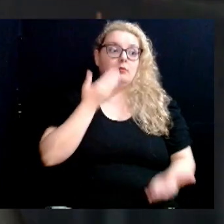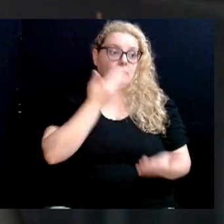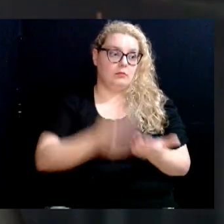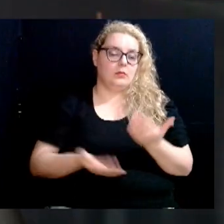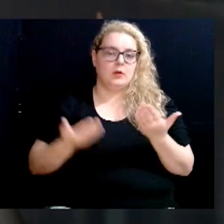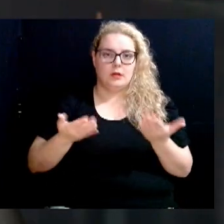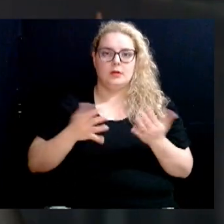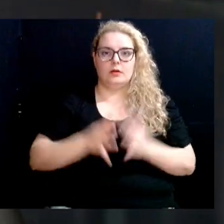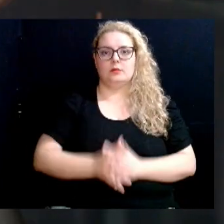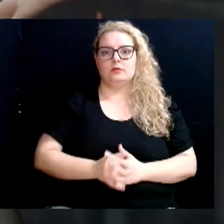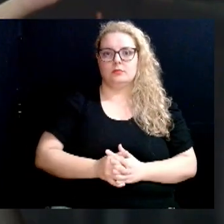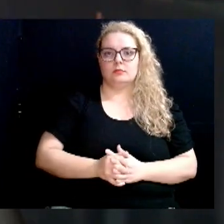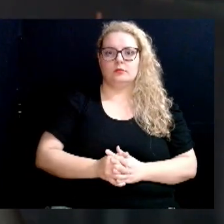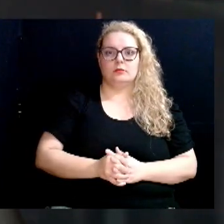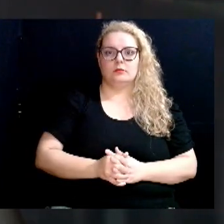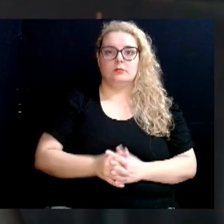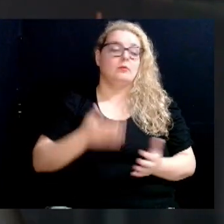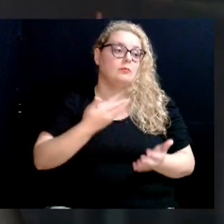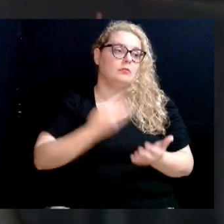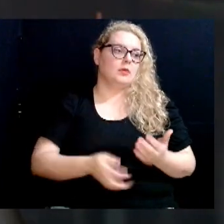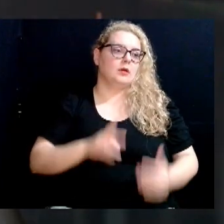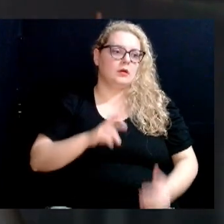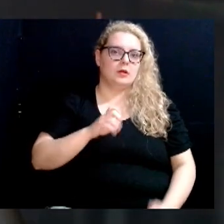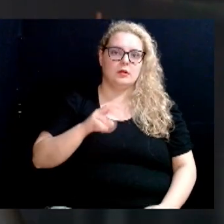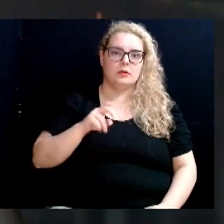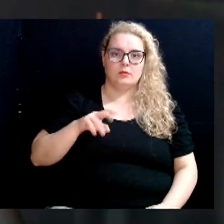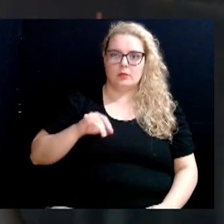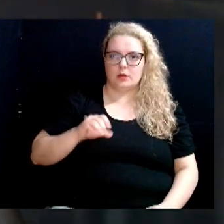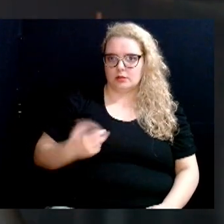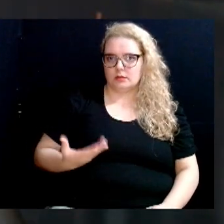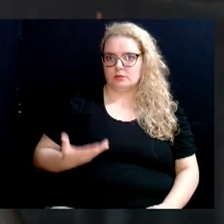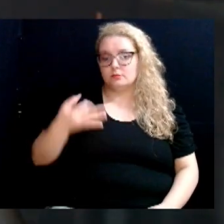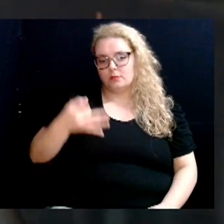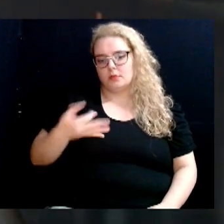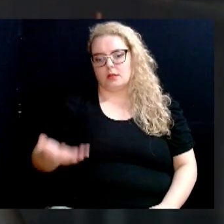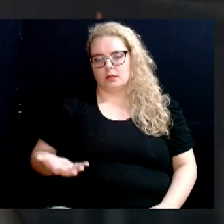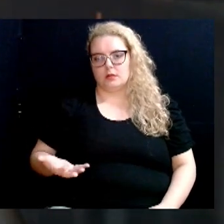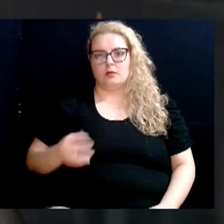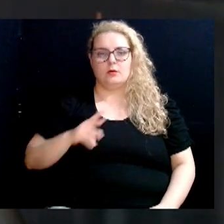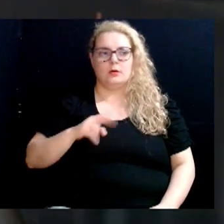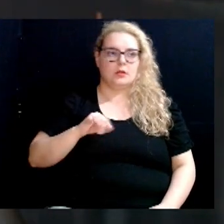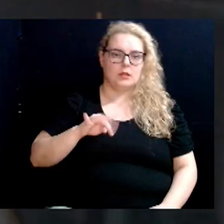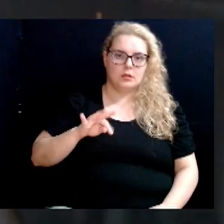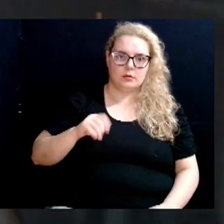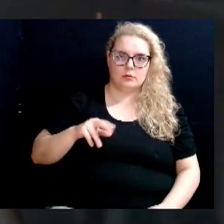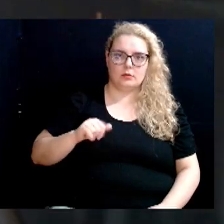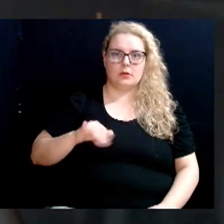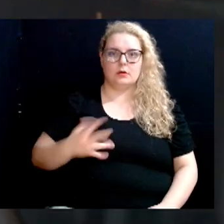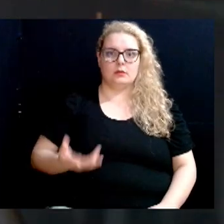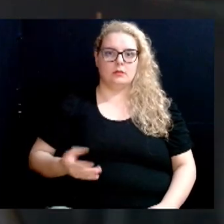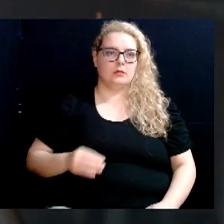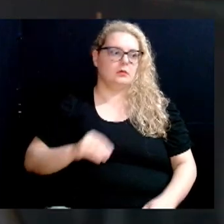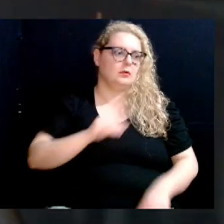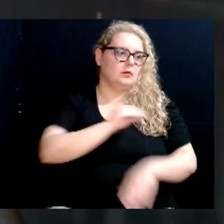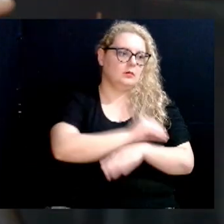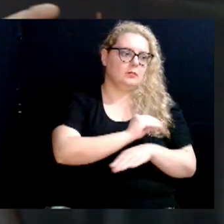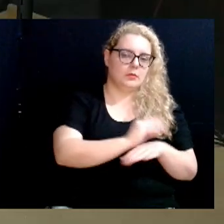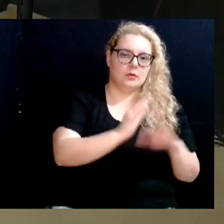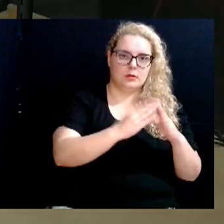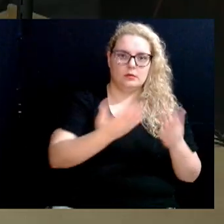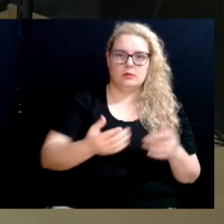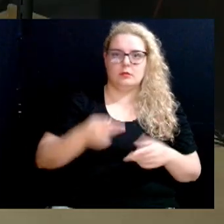perde esses rituais. E se torna justamente um ritual de vamos cuidar da casa, vamos falar disso. Que são coisas que deveres,